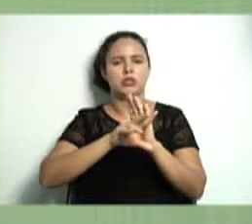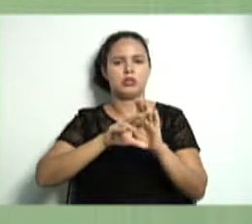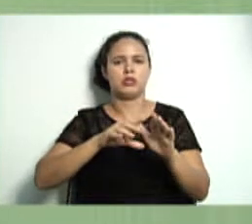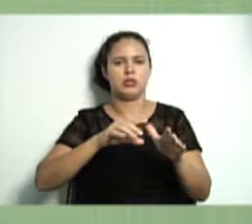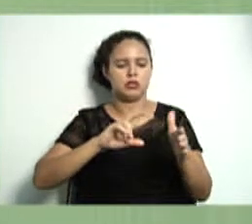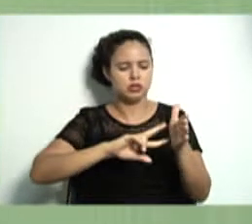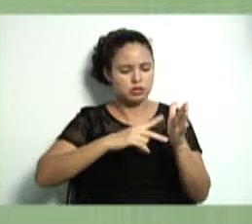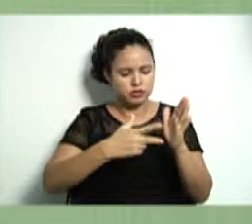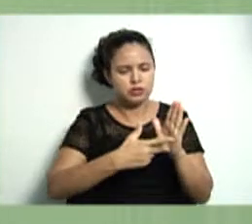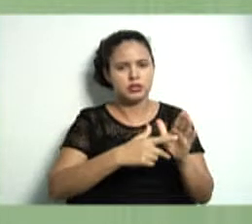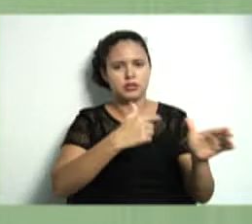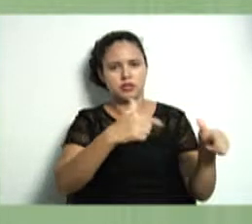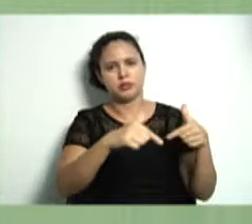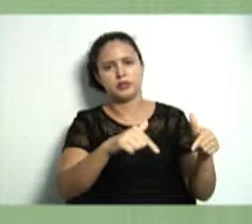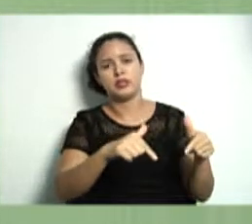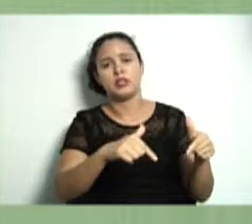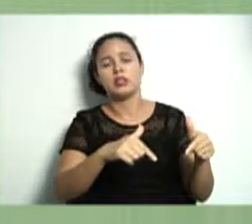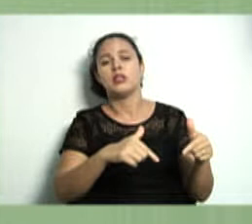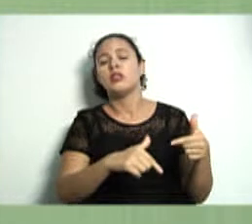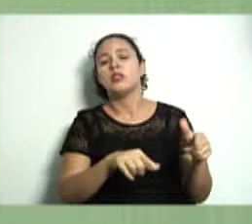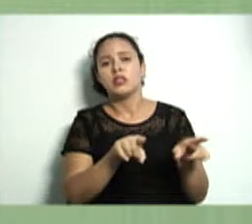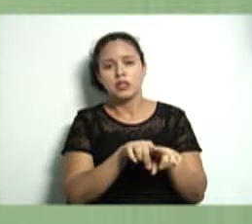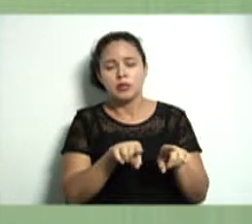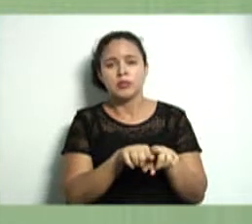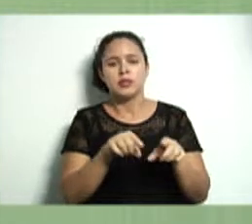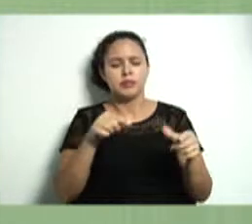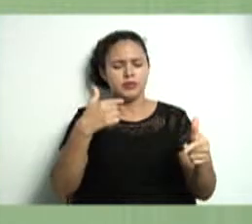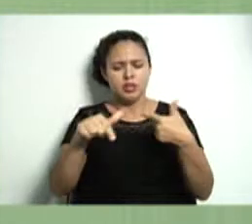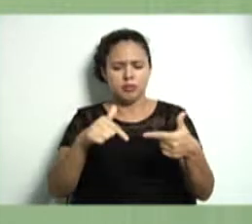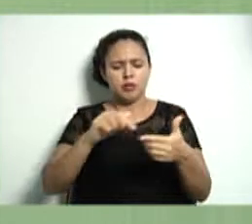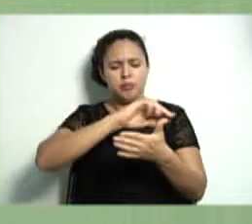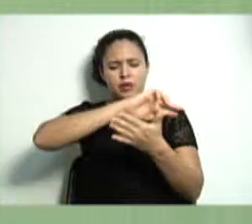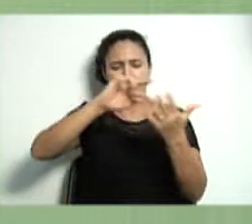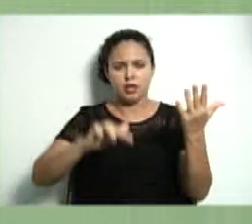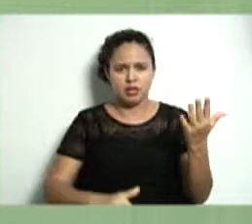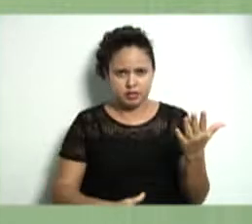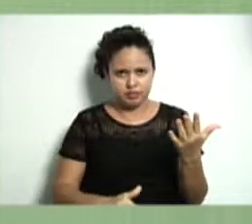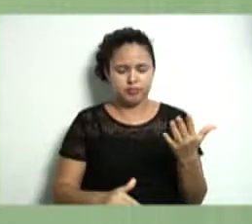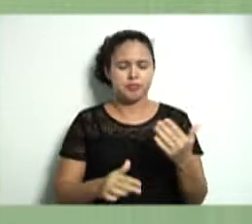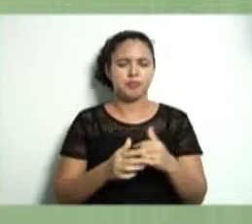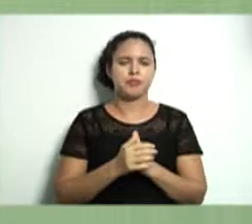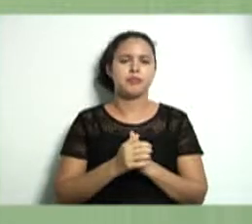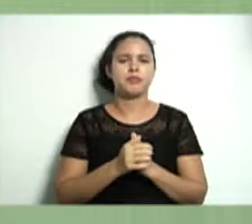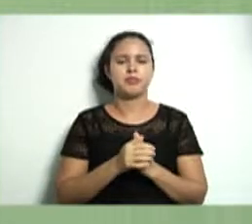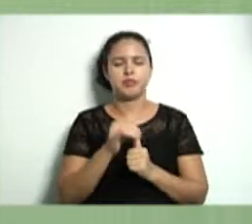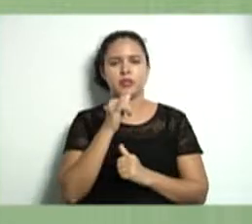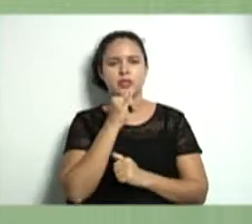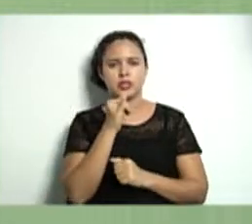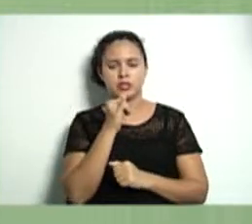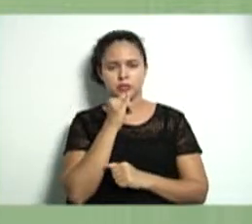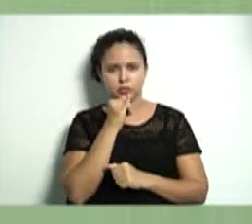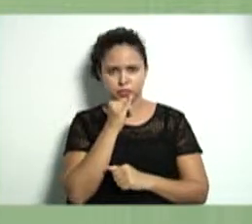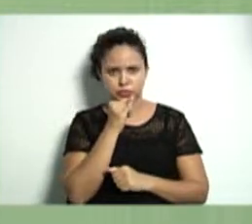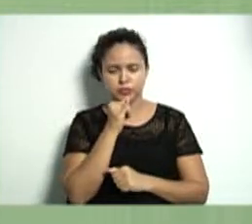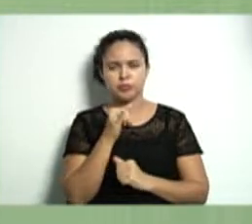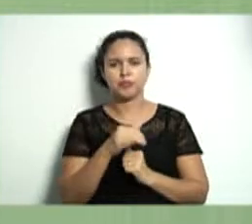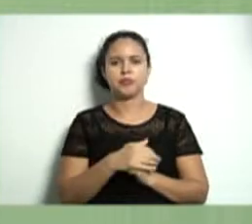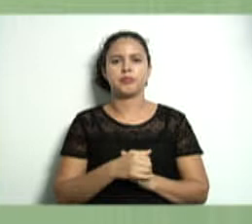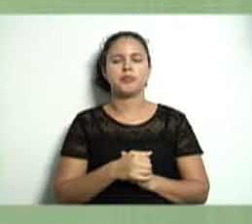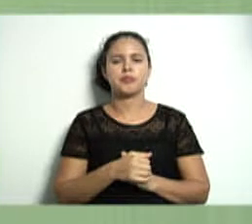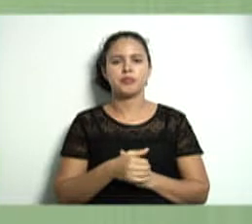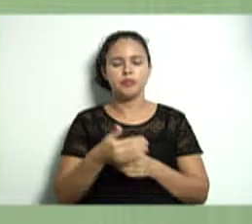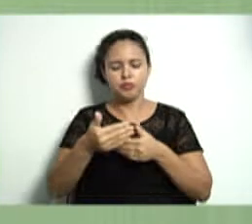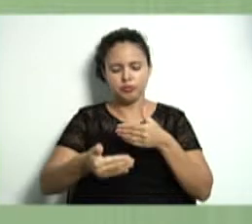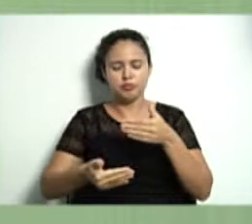de trabalhar, né? Por exemplo, foi modificado,